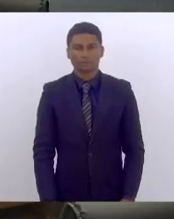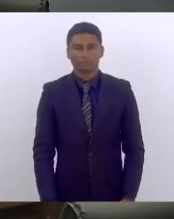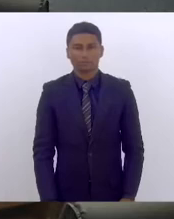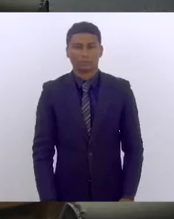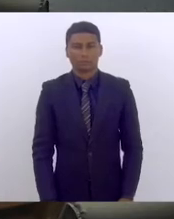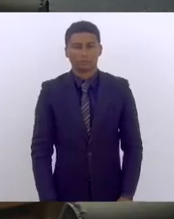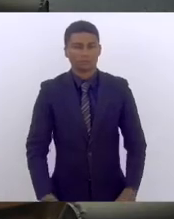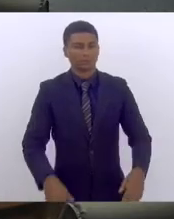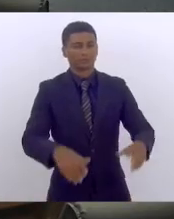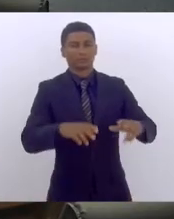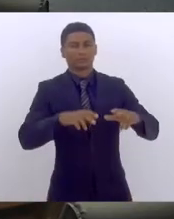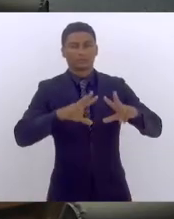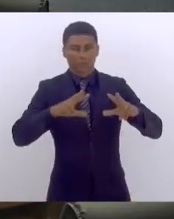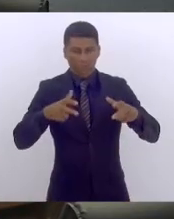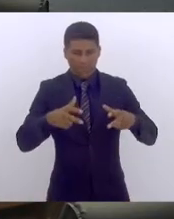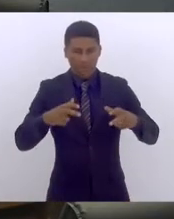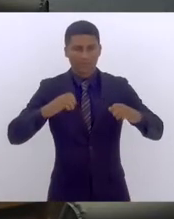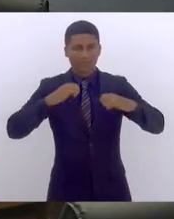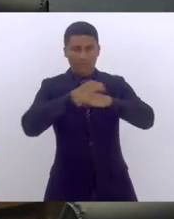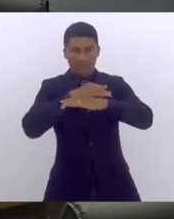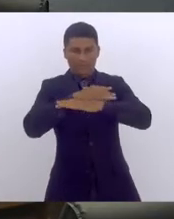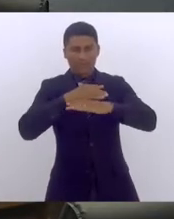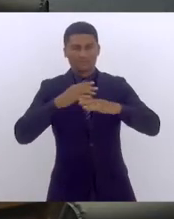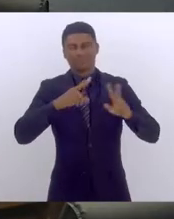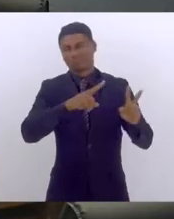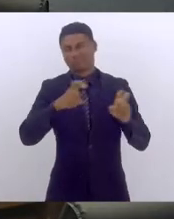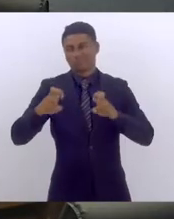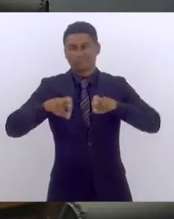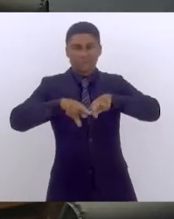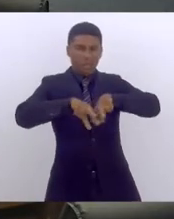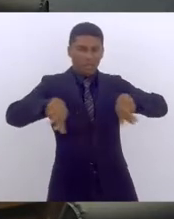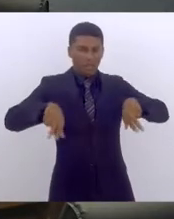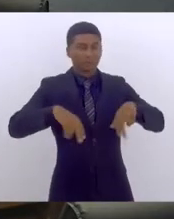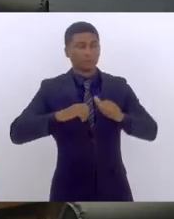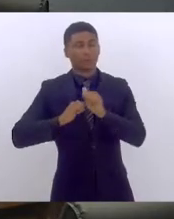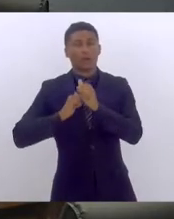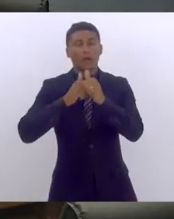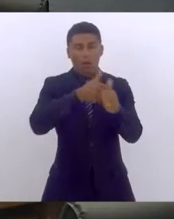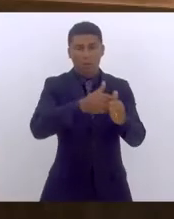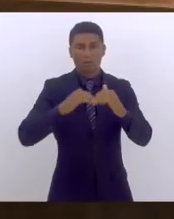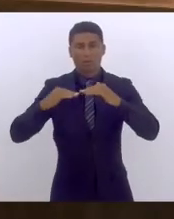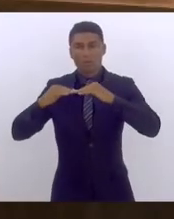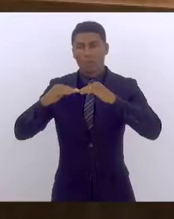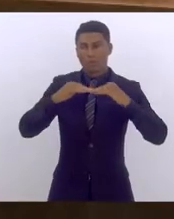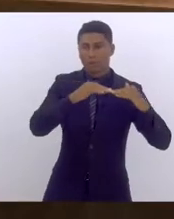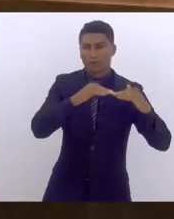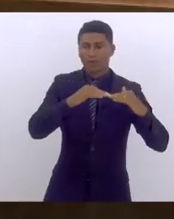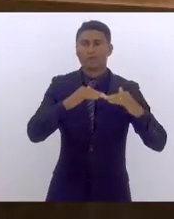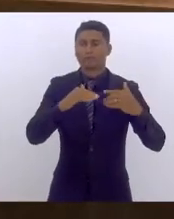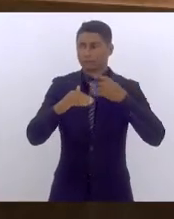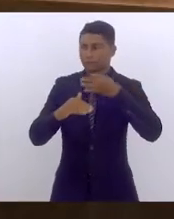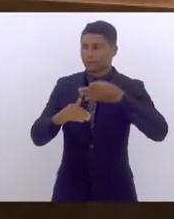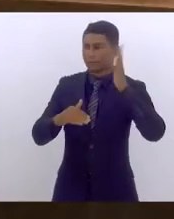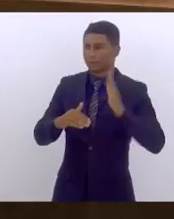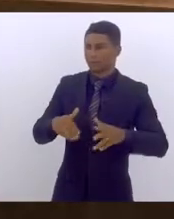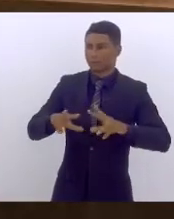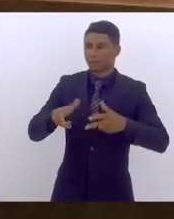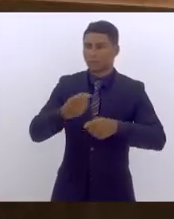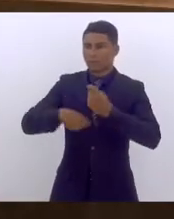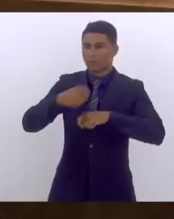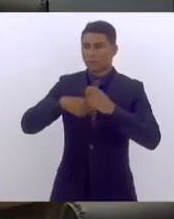Bom, a Comissão de Assuntos Municipais de Desenvolvimento Regional vai acompanhar o parecer que eu já emiti aqui da Comissão de